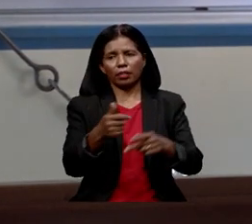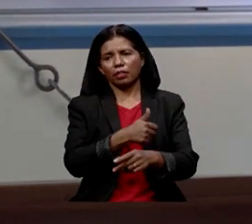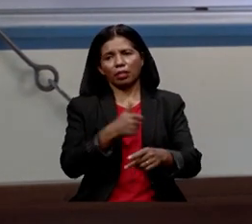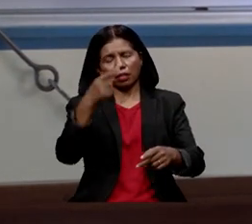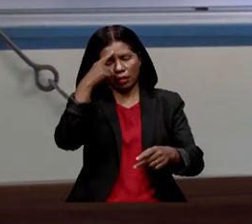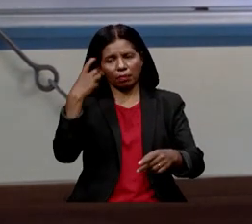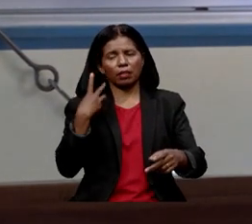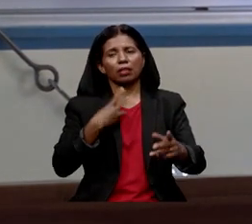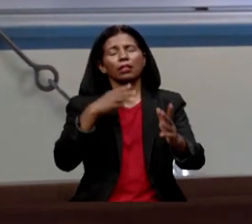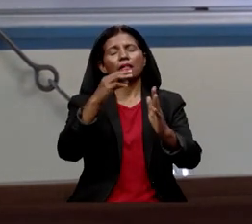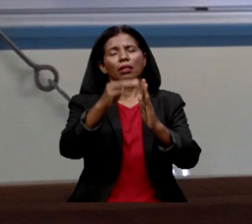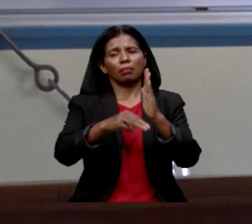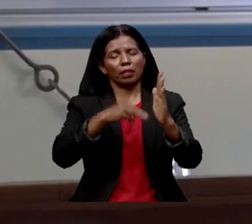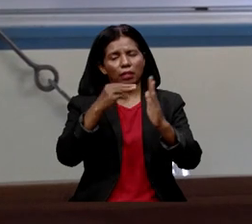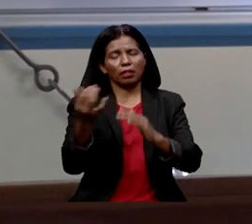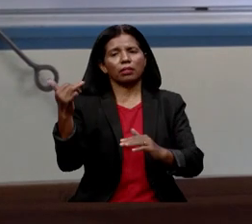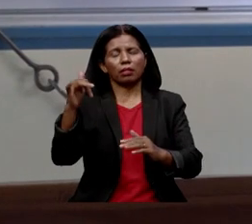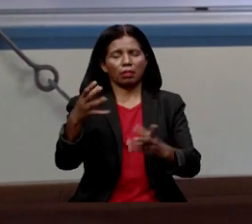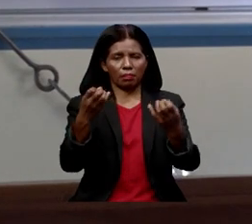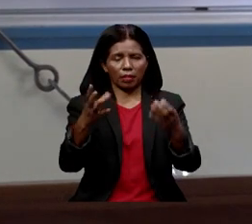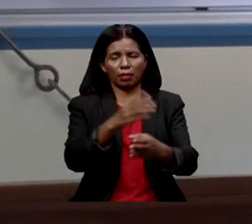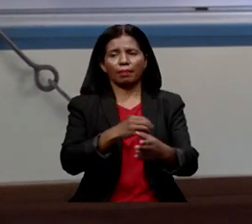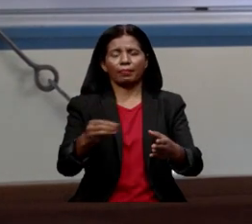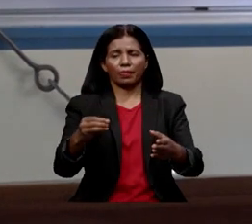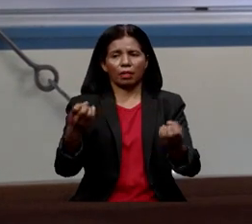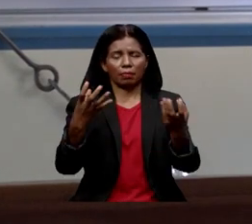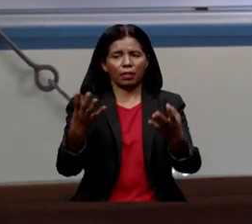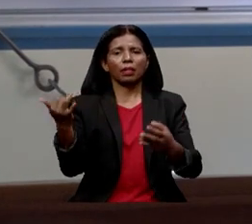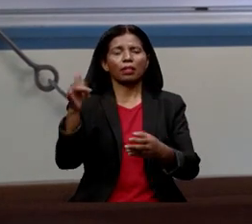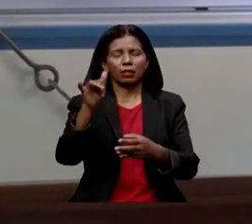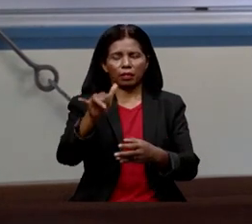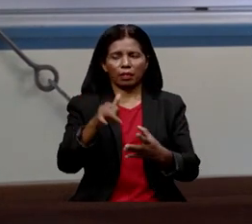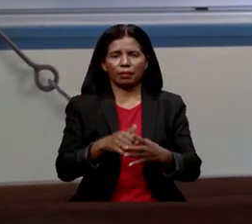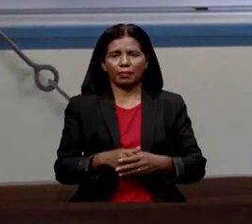tenha médico ser ne bara médico ser ne bara ser ne bem maka